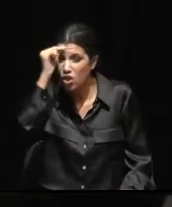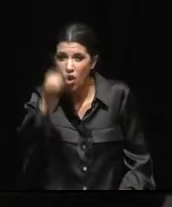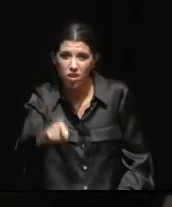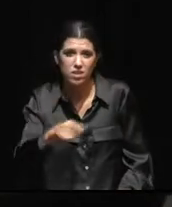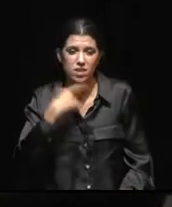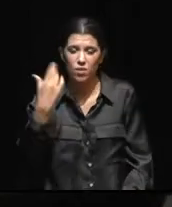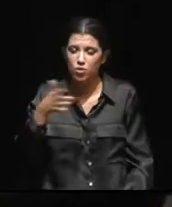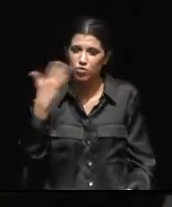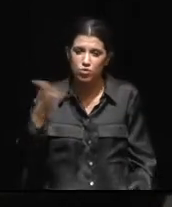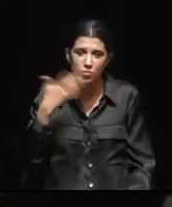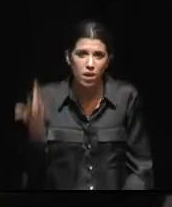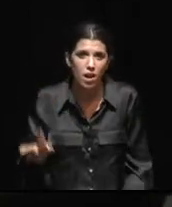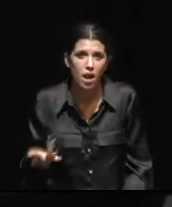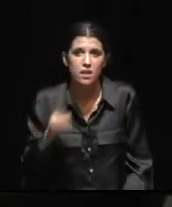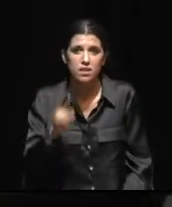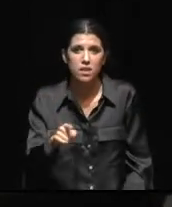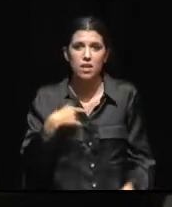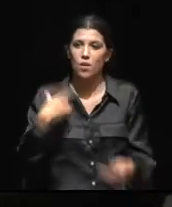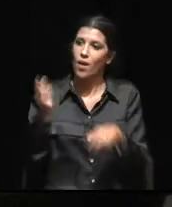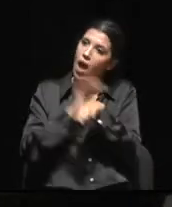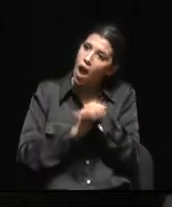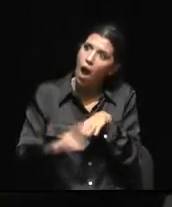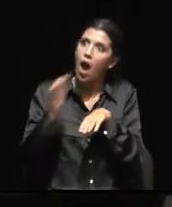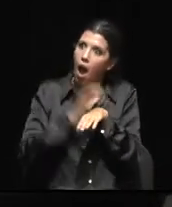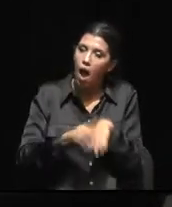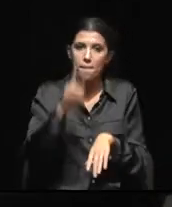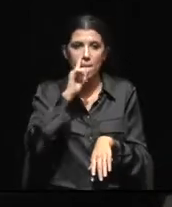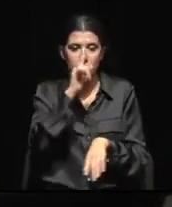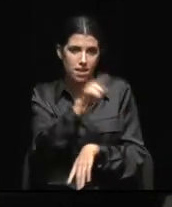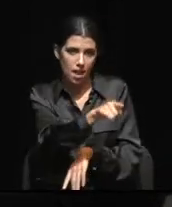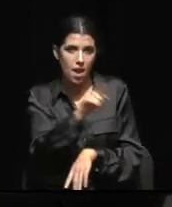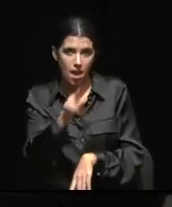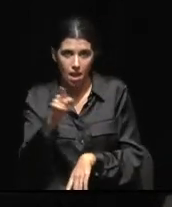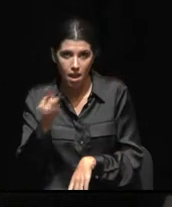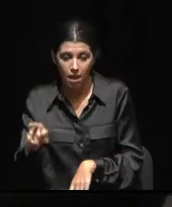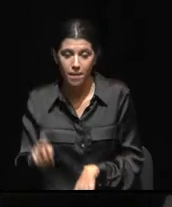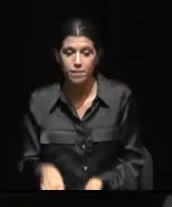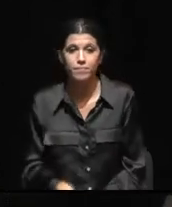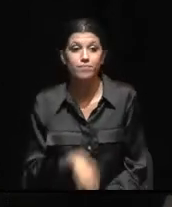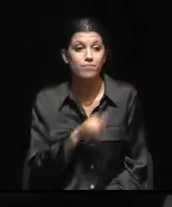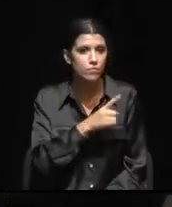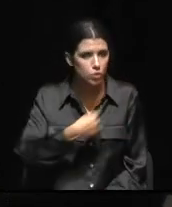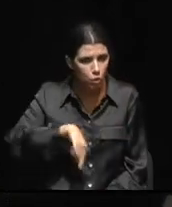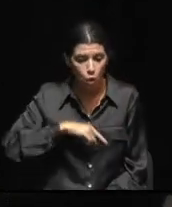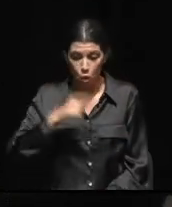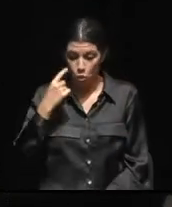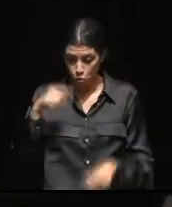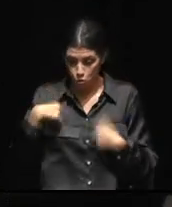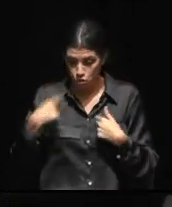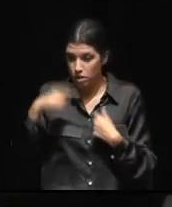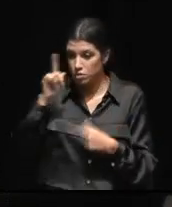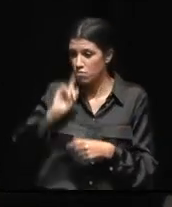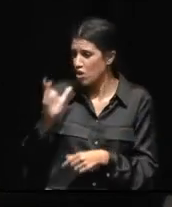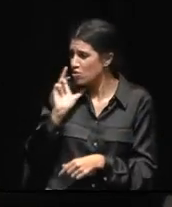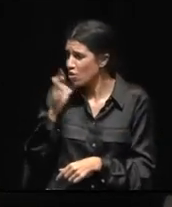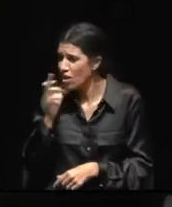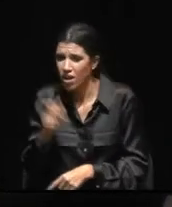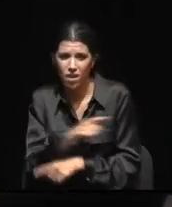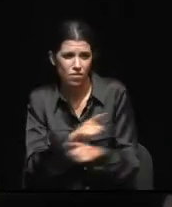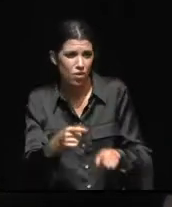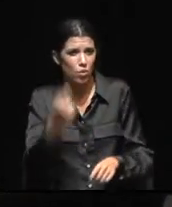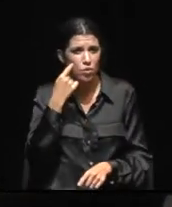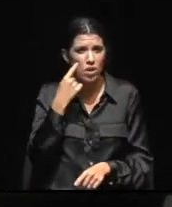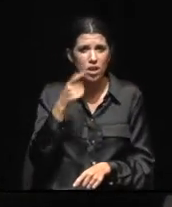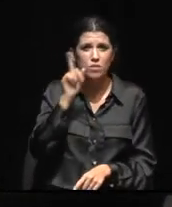outra uma idiotia Isso é uma velação e é uma mentira nós conhecemos eu conheço mulheres horríveis os senhores